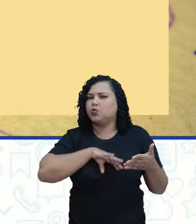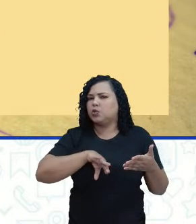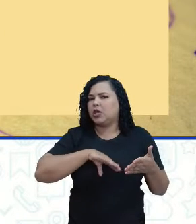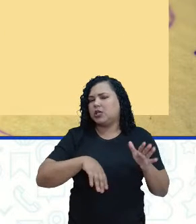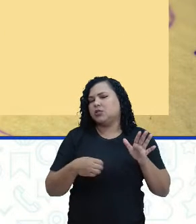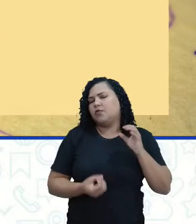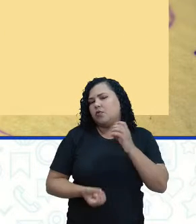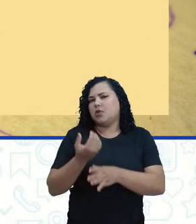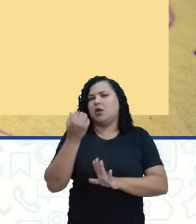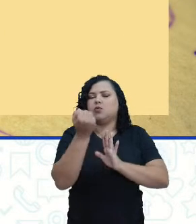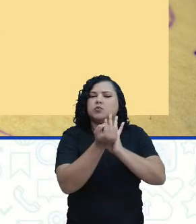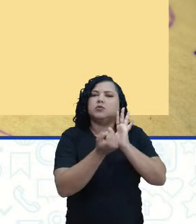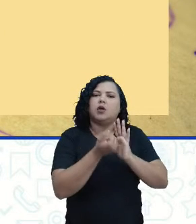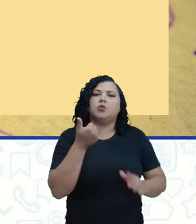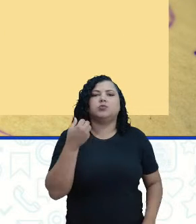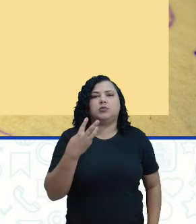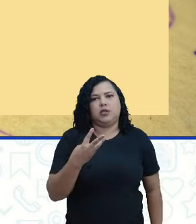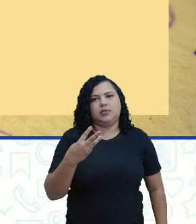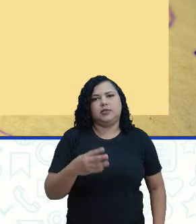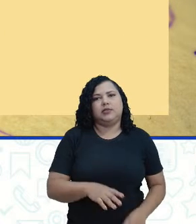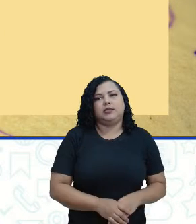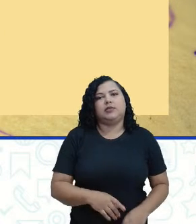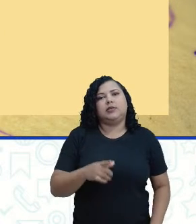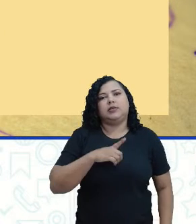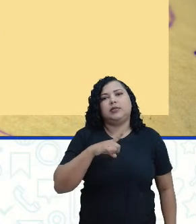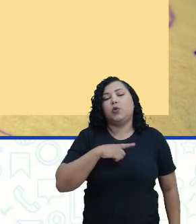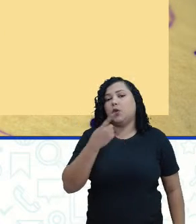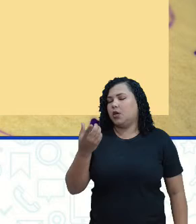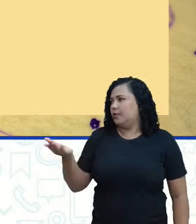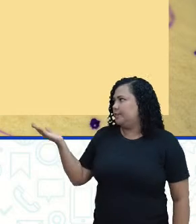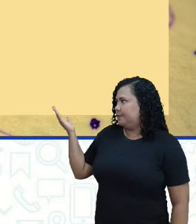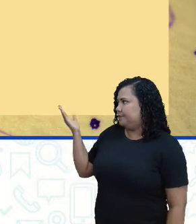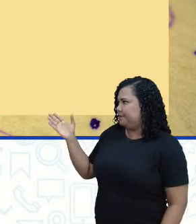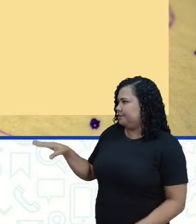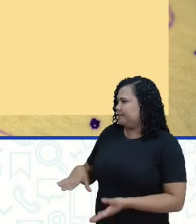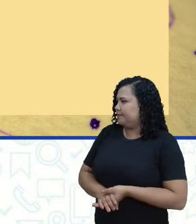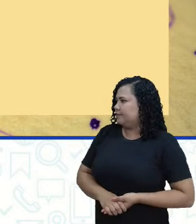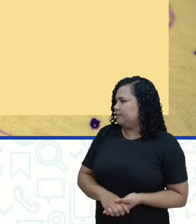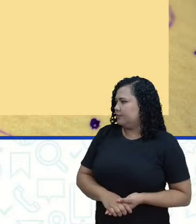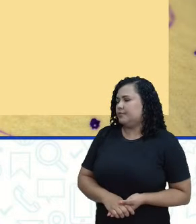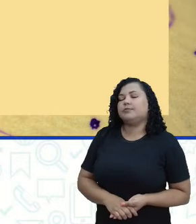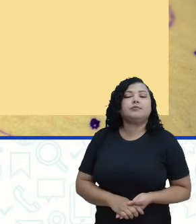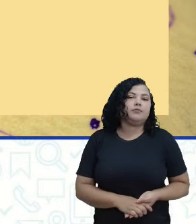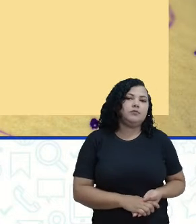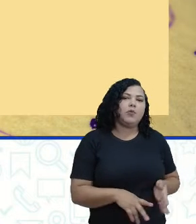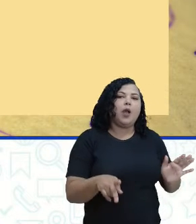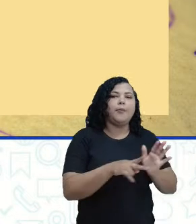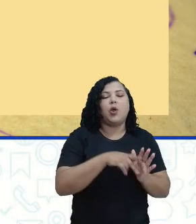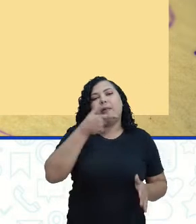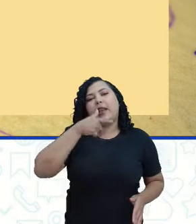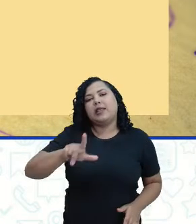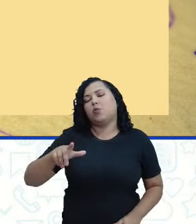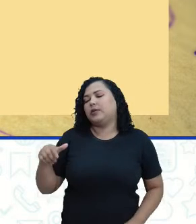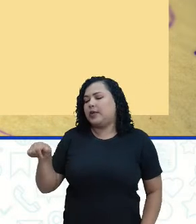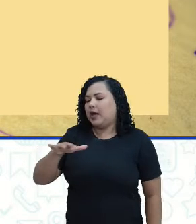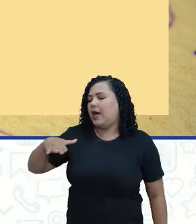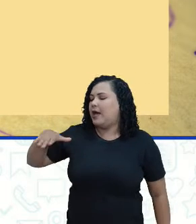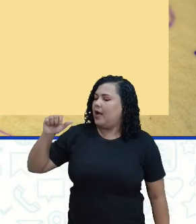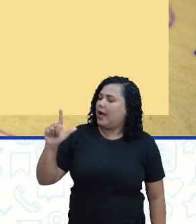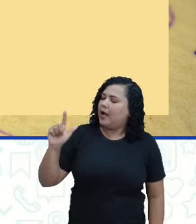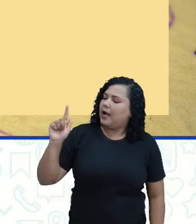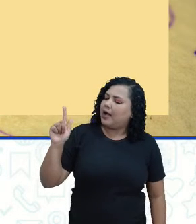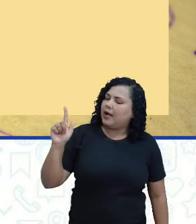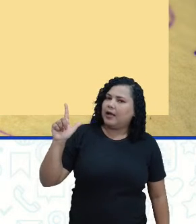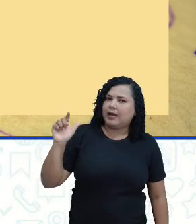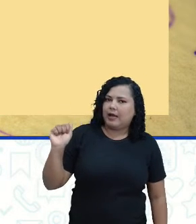XIII. E a gente tem a fase do galego-português, que foi o idioma da Galiza, na atual Espanha, e das regiões